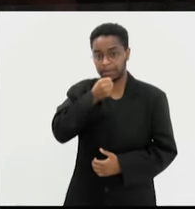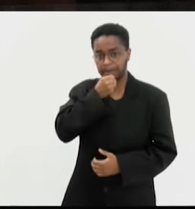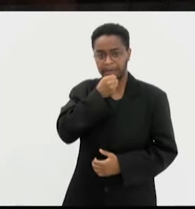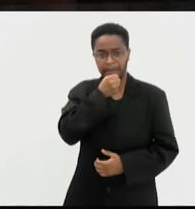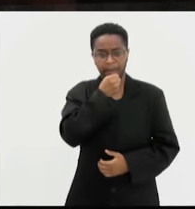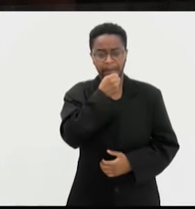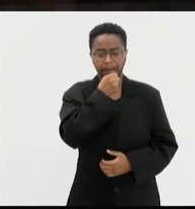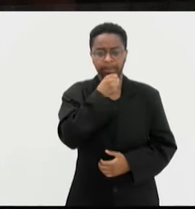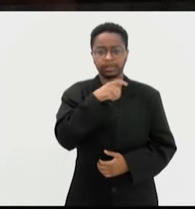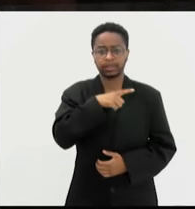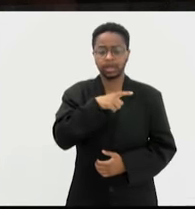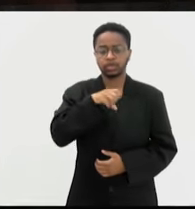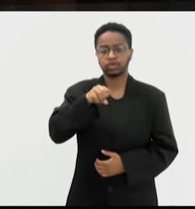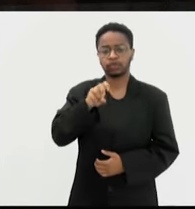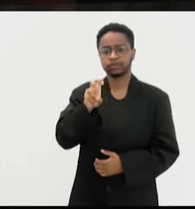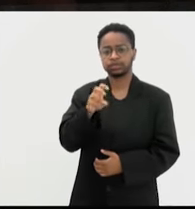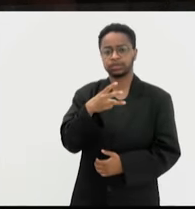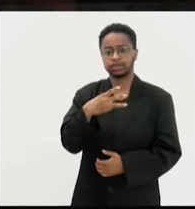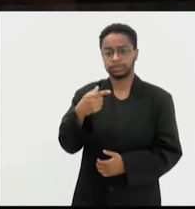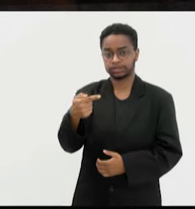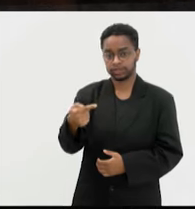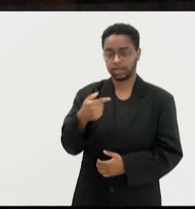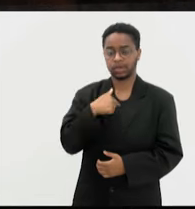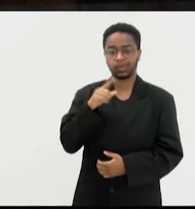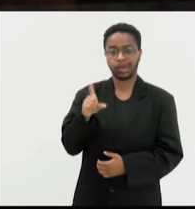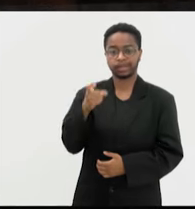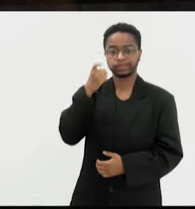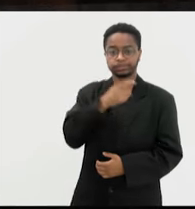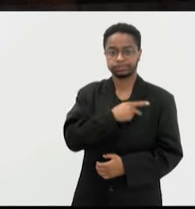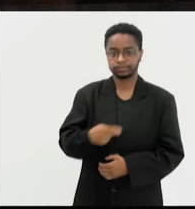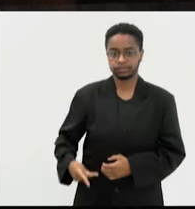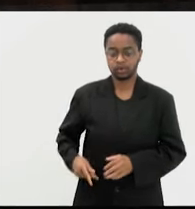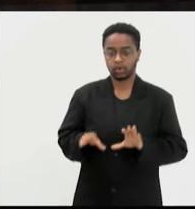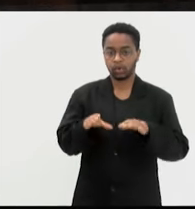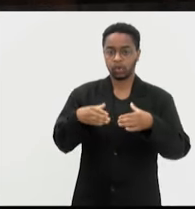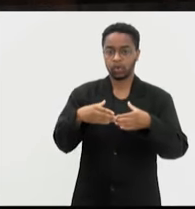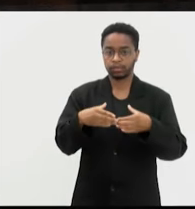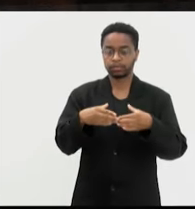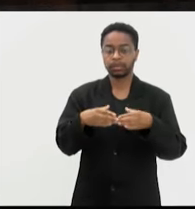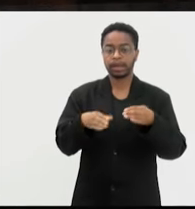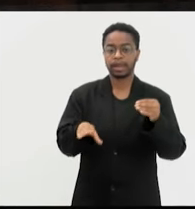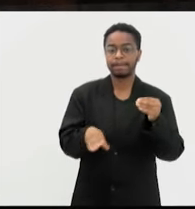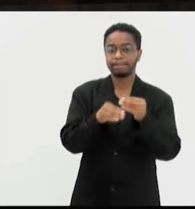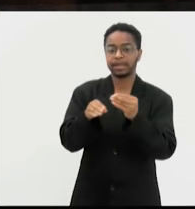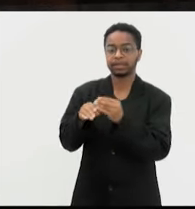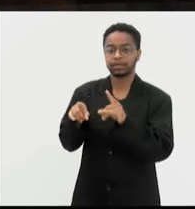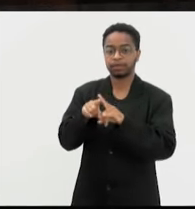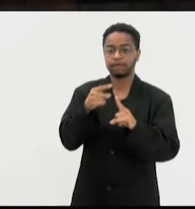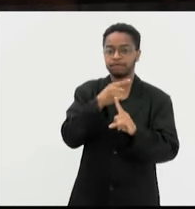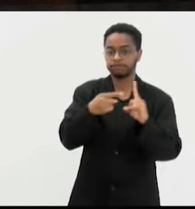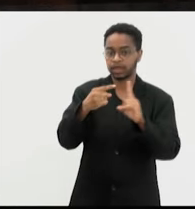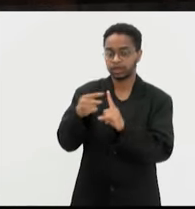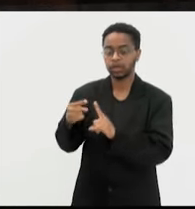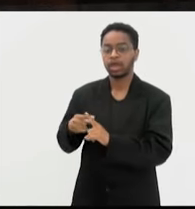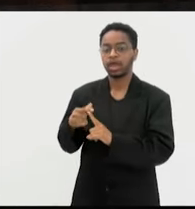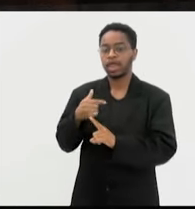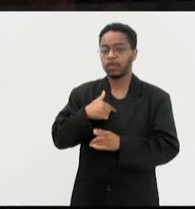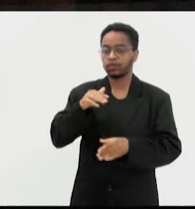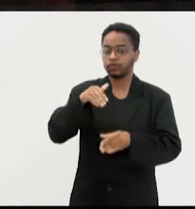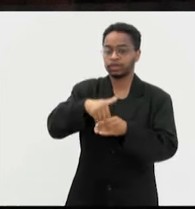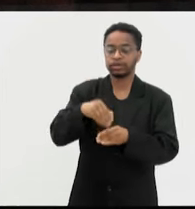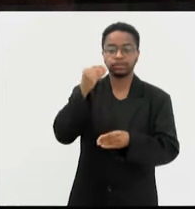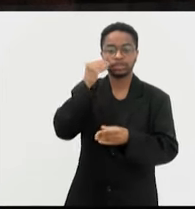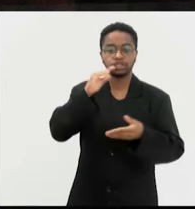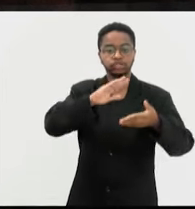vi 9537 eu era presidente da Comissão de emendas e vetos eu dei pela derrubada dos